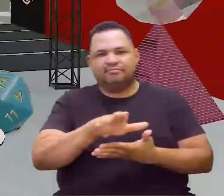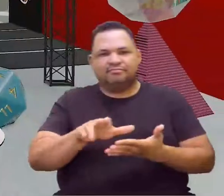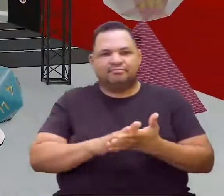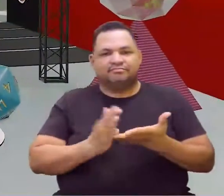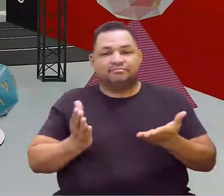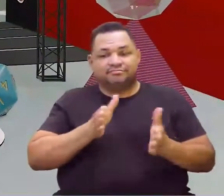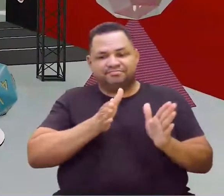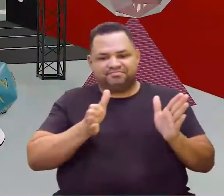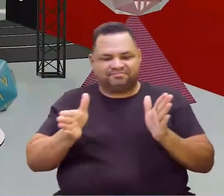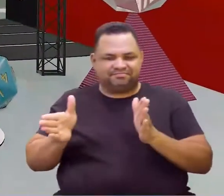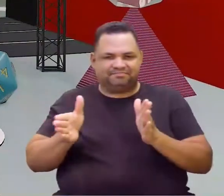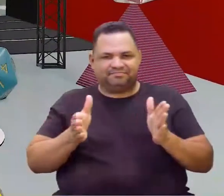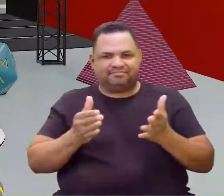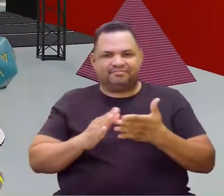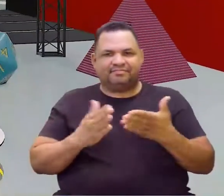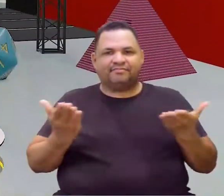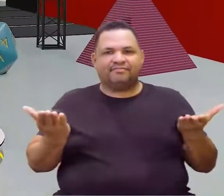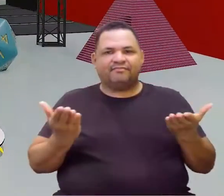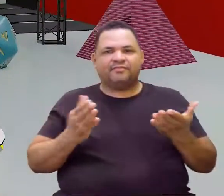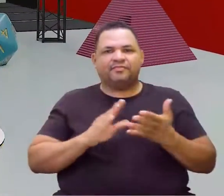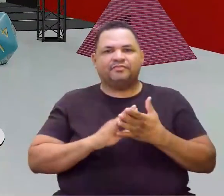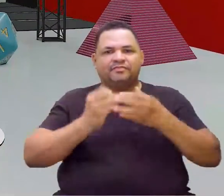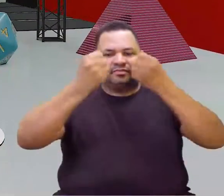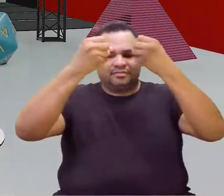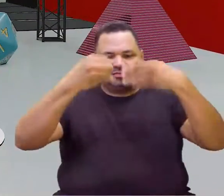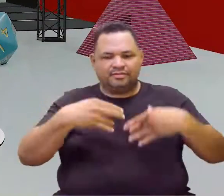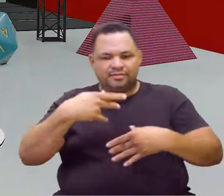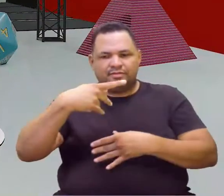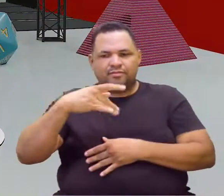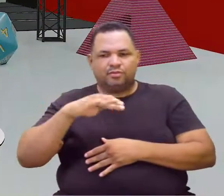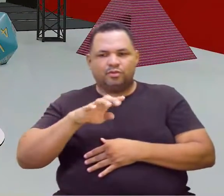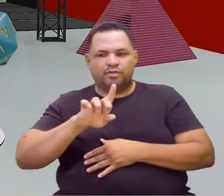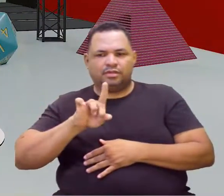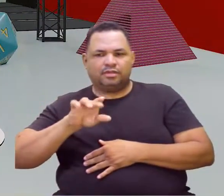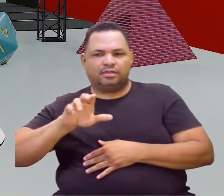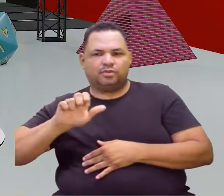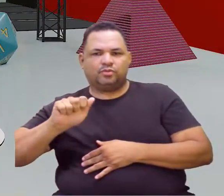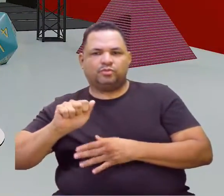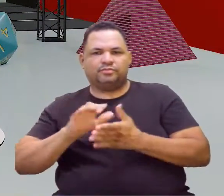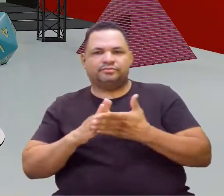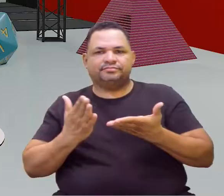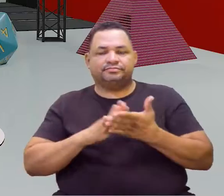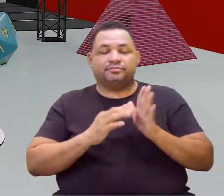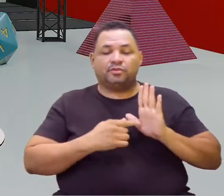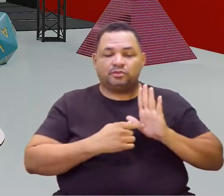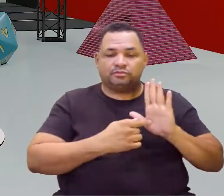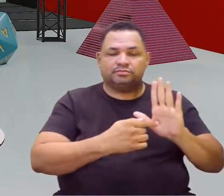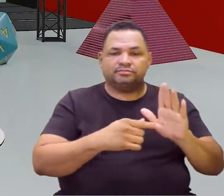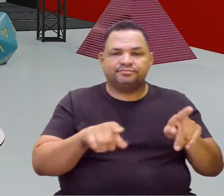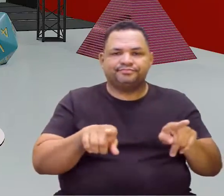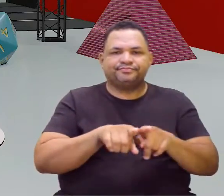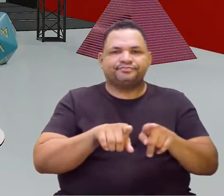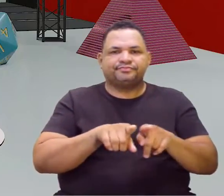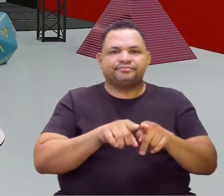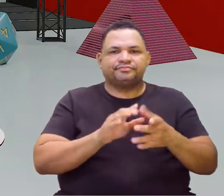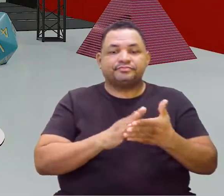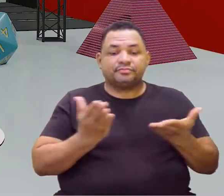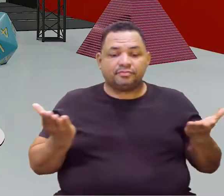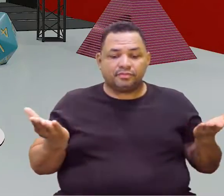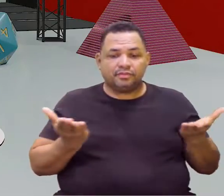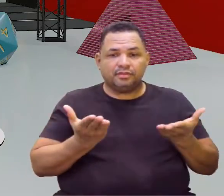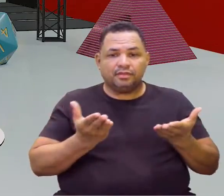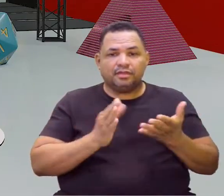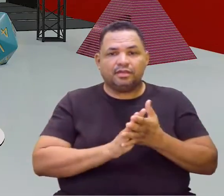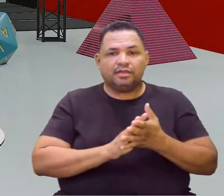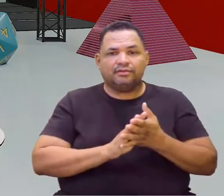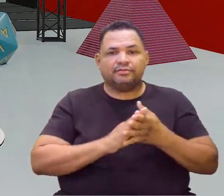temporada, né? Pronto. E aí, falamos dos polígonos, mostramos alguns polígonos para vocês e agora vamos especificar